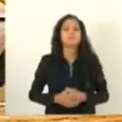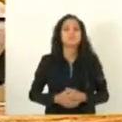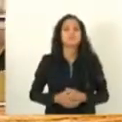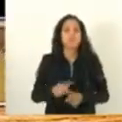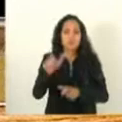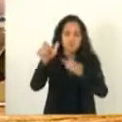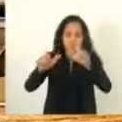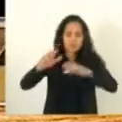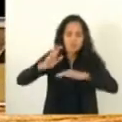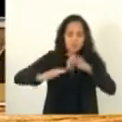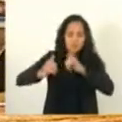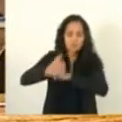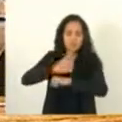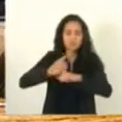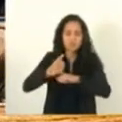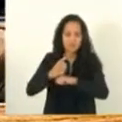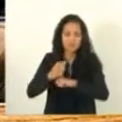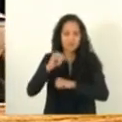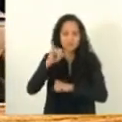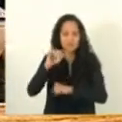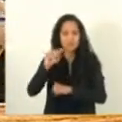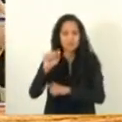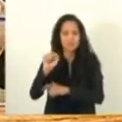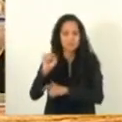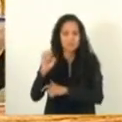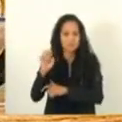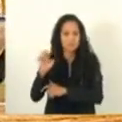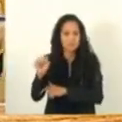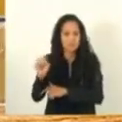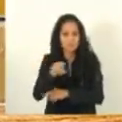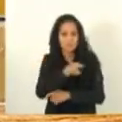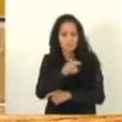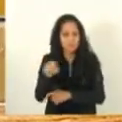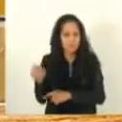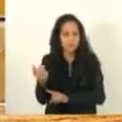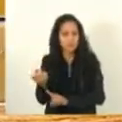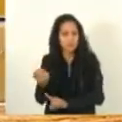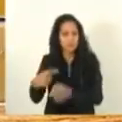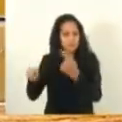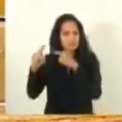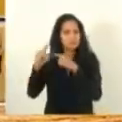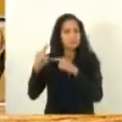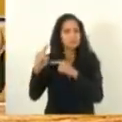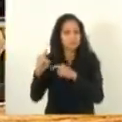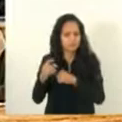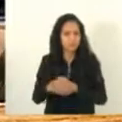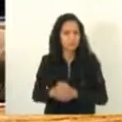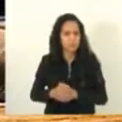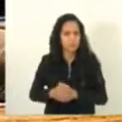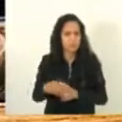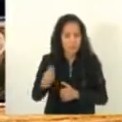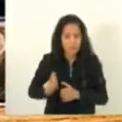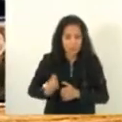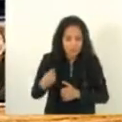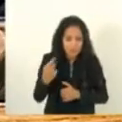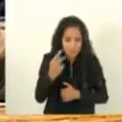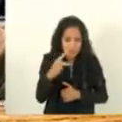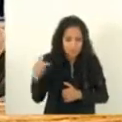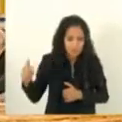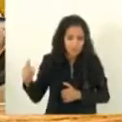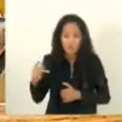agentes socioeducativos. Vocês cresceram muito. Essa vida de vocês